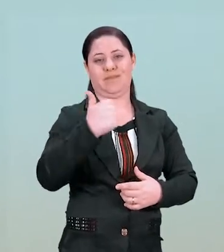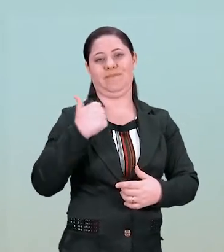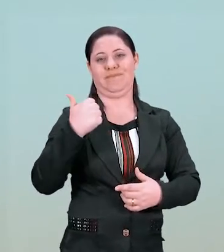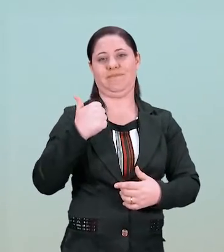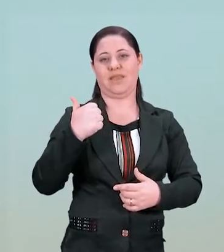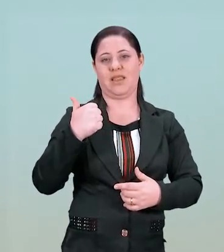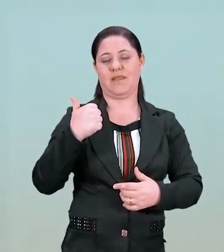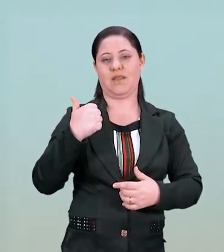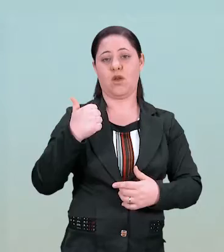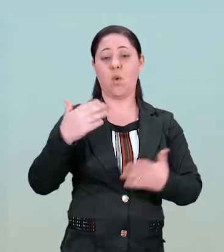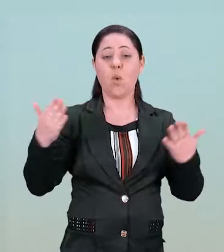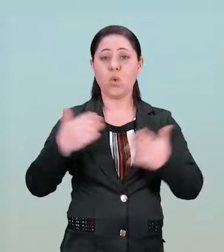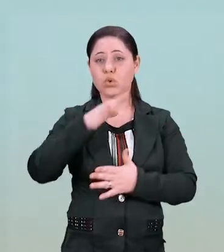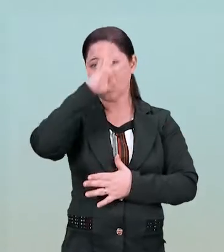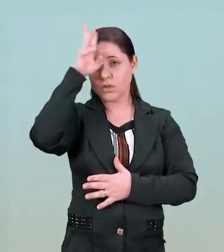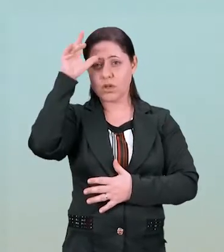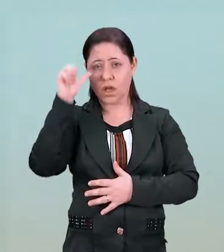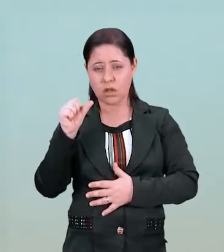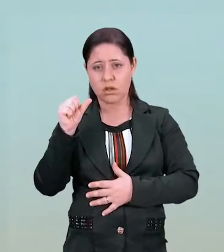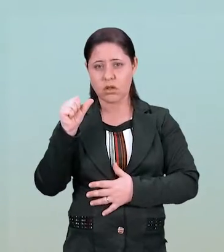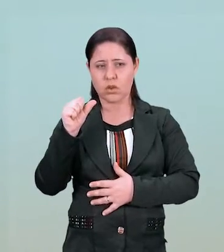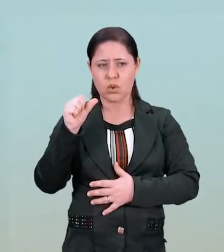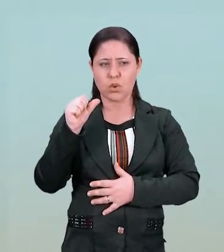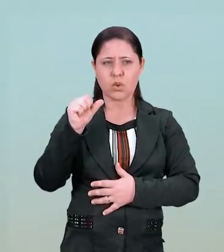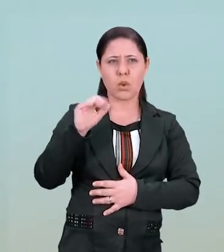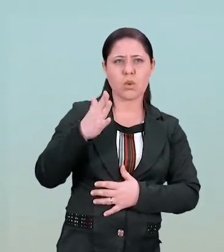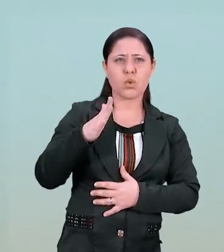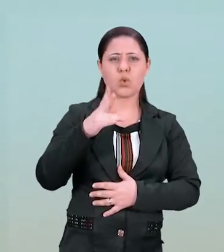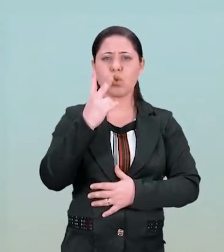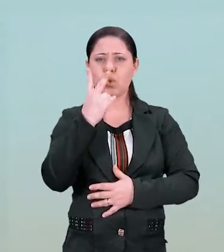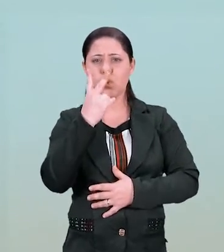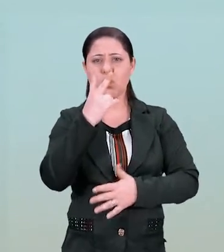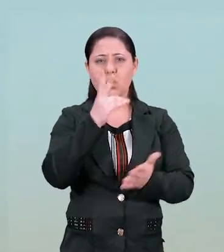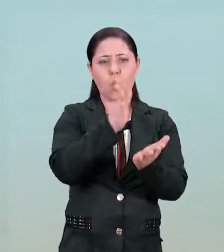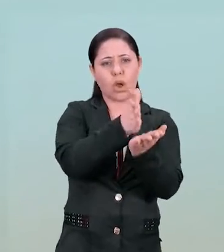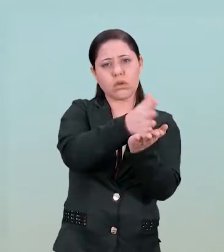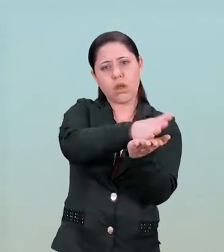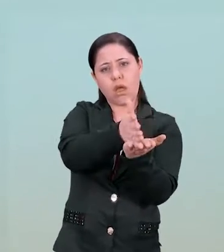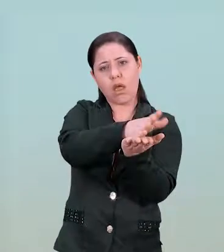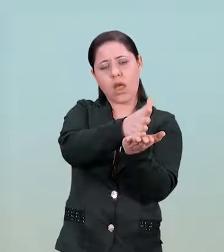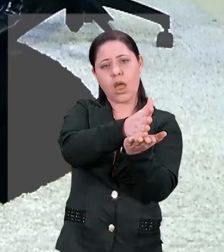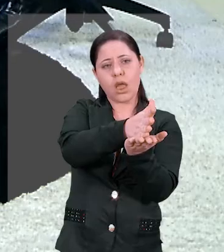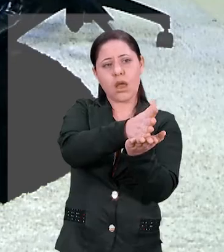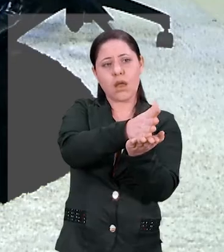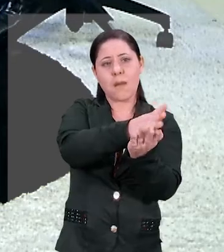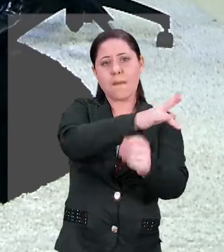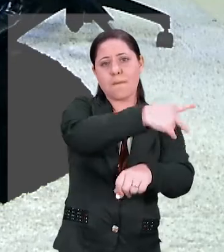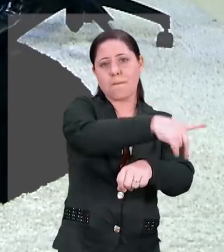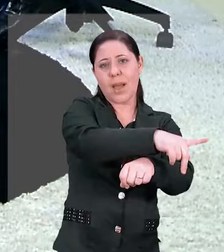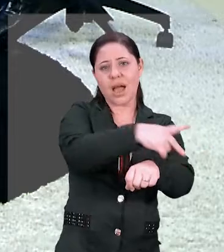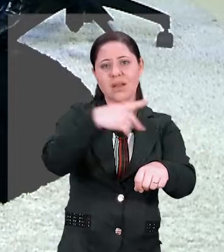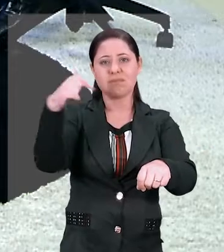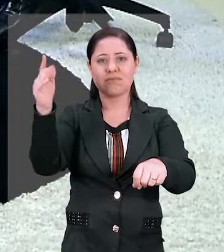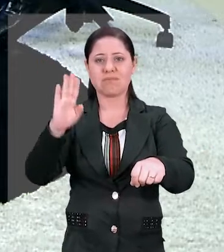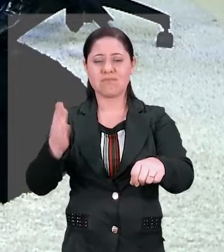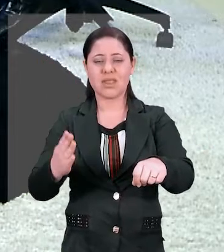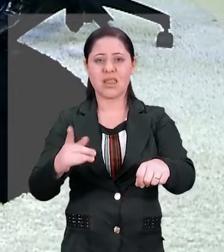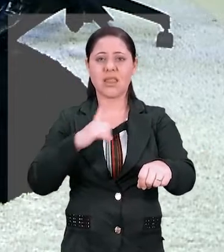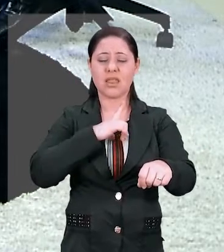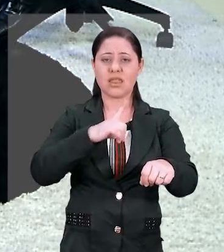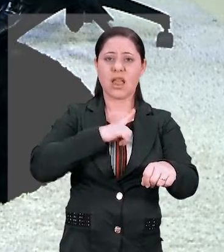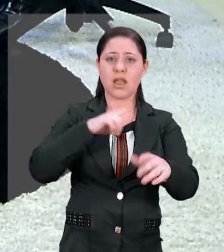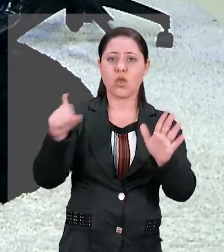muito embora o Mato Grosso do Sul seja um estado com duas fronteiras com países que produzem drogas e de onde vem